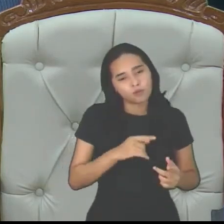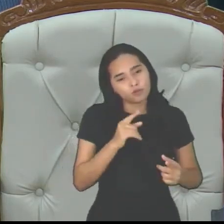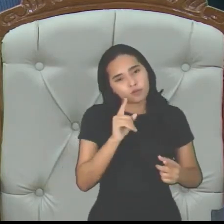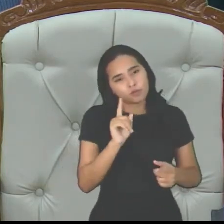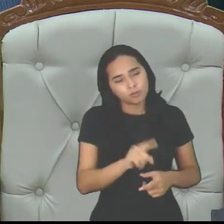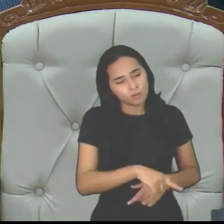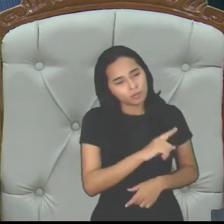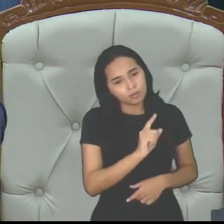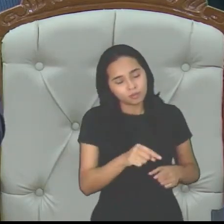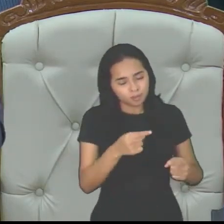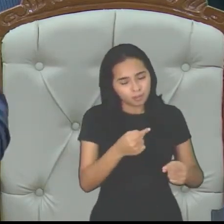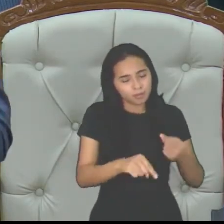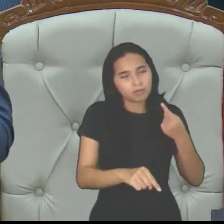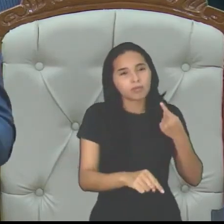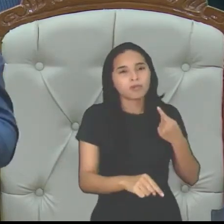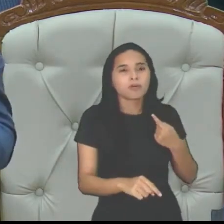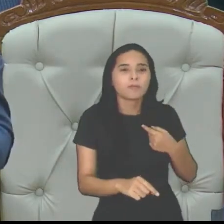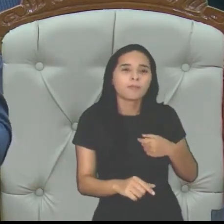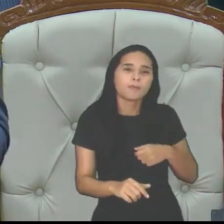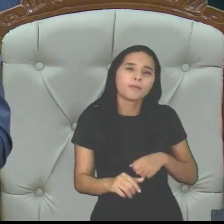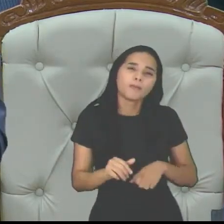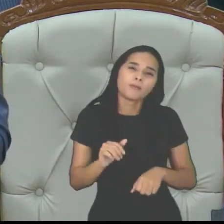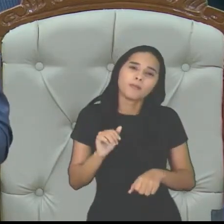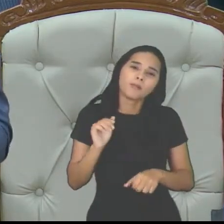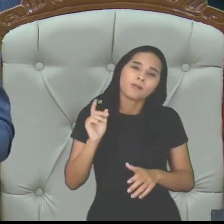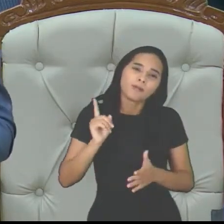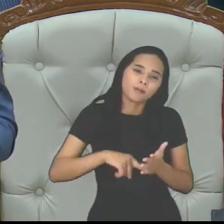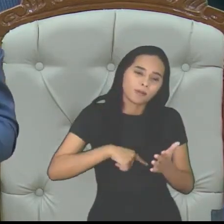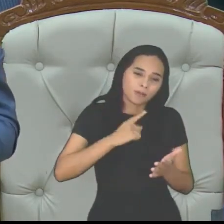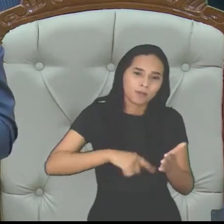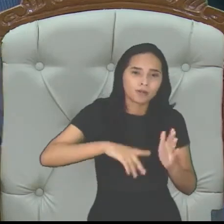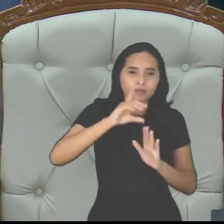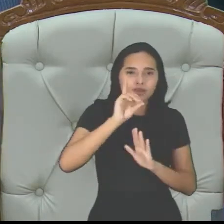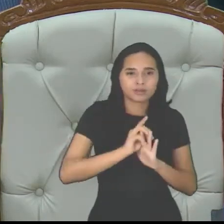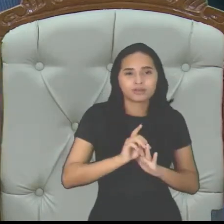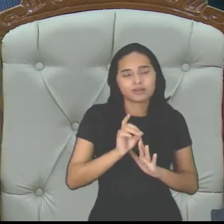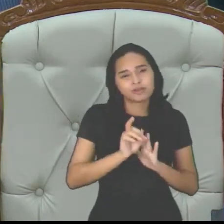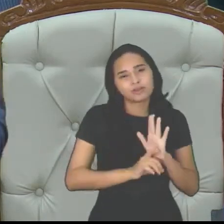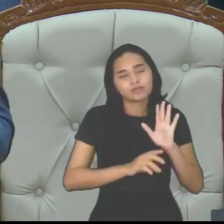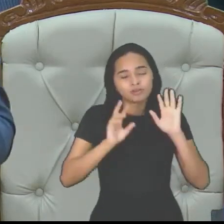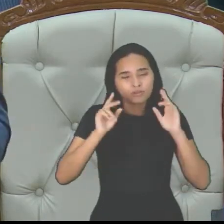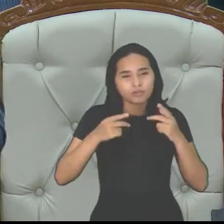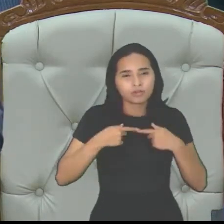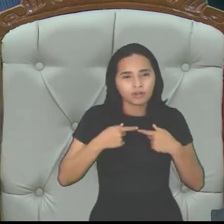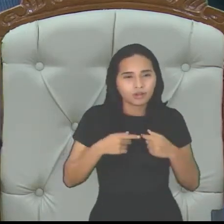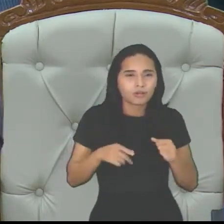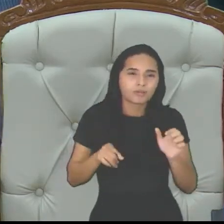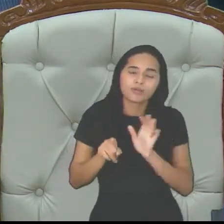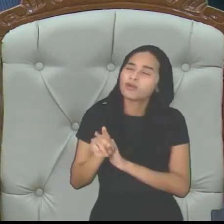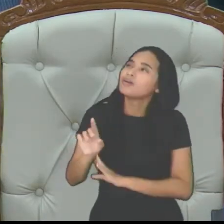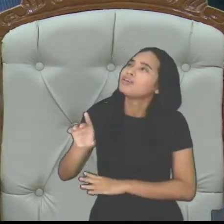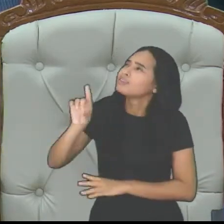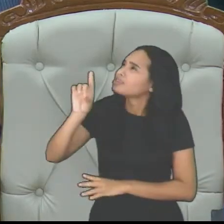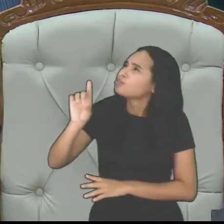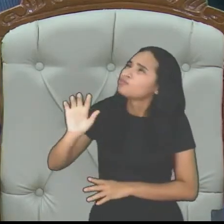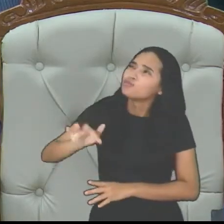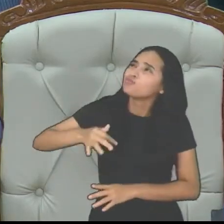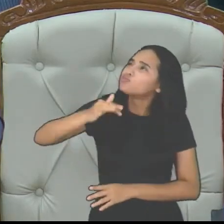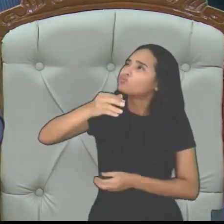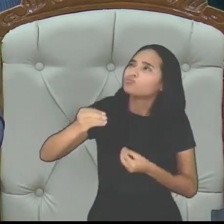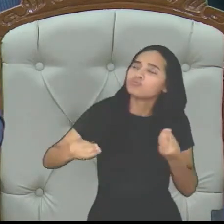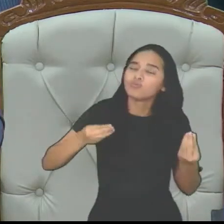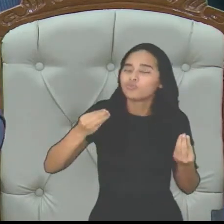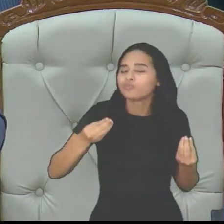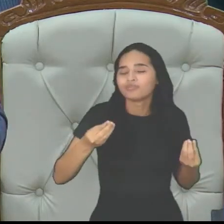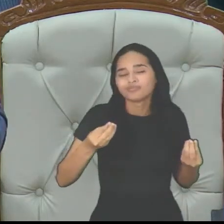proibições, cerceamento do direito humano. E você pergunta: Deus, vamos parar onde? Não tem paz,